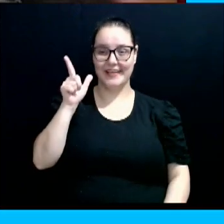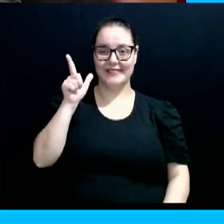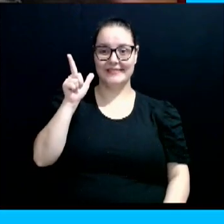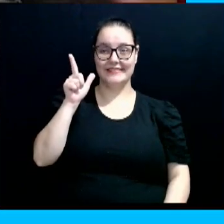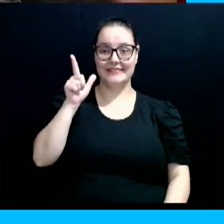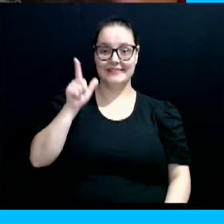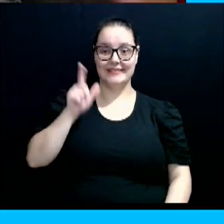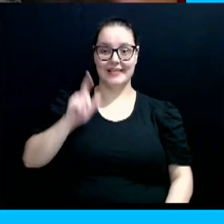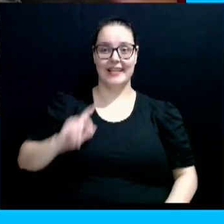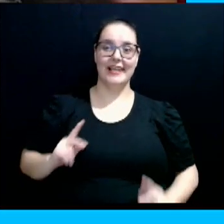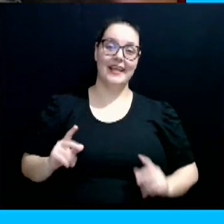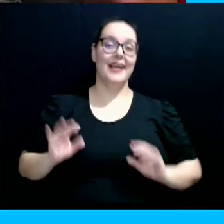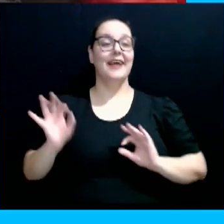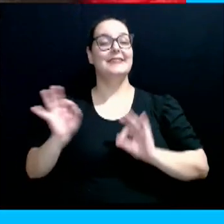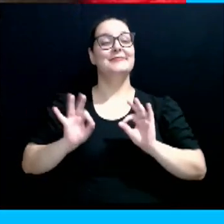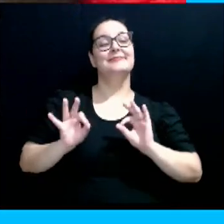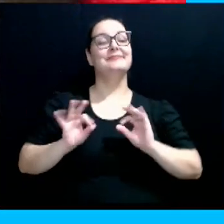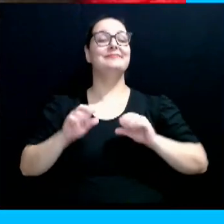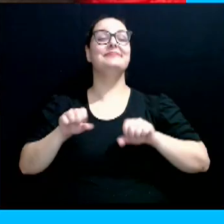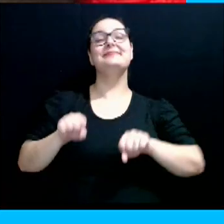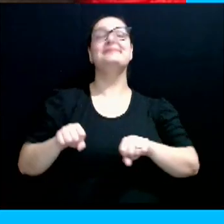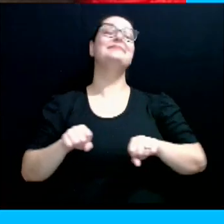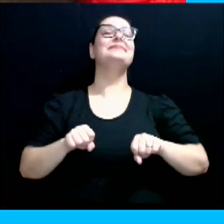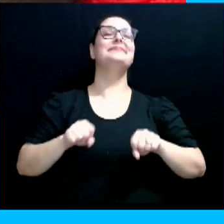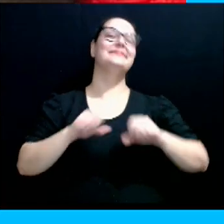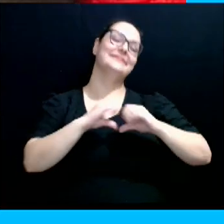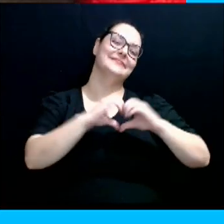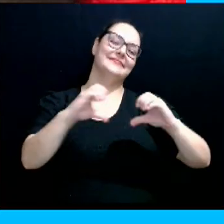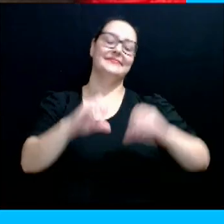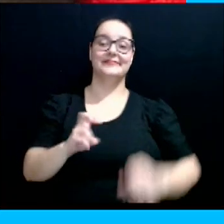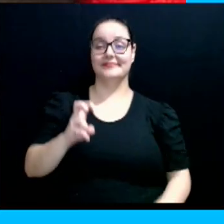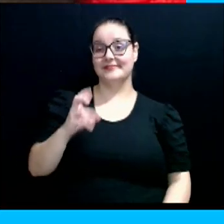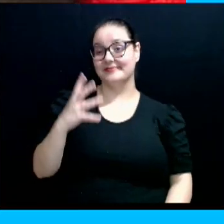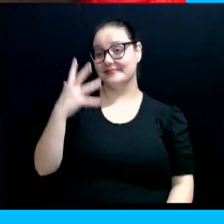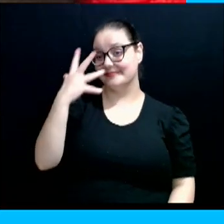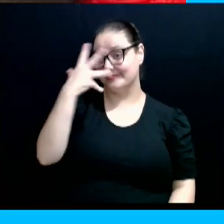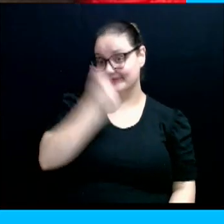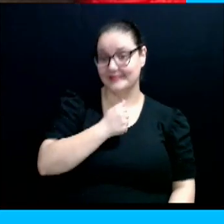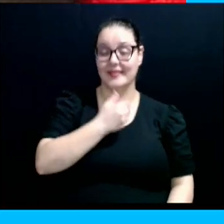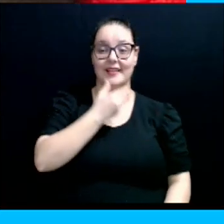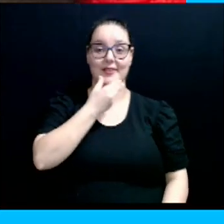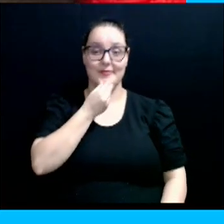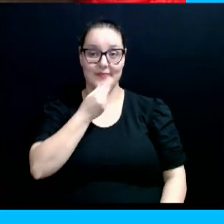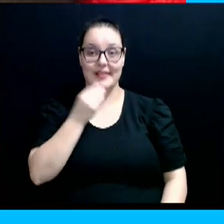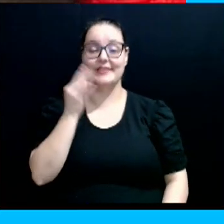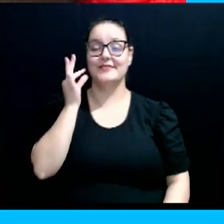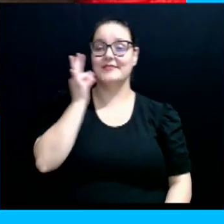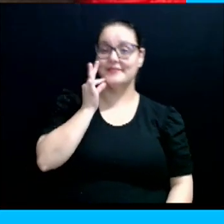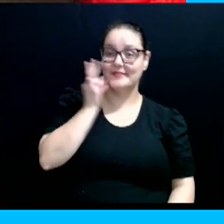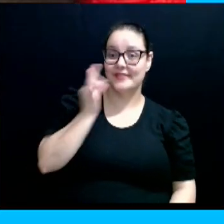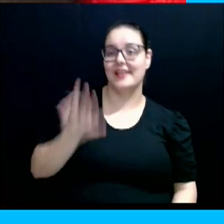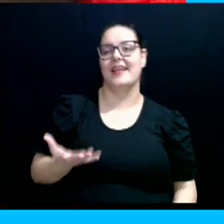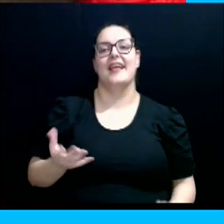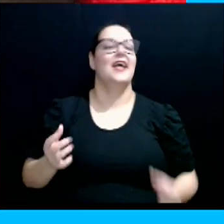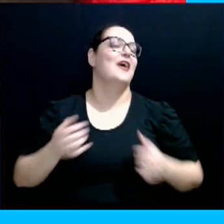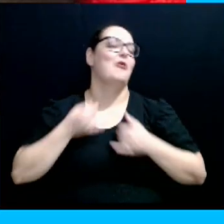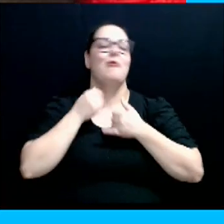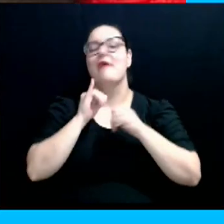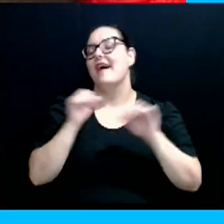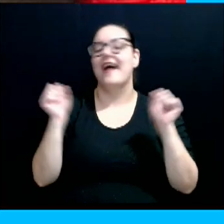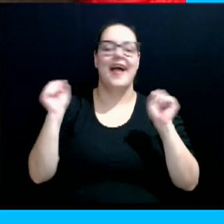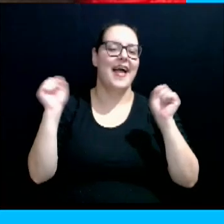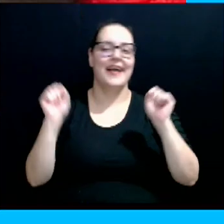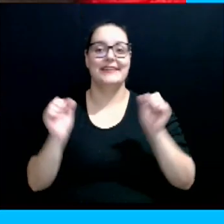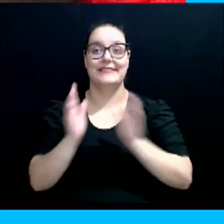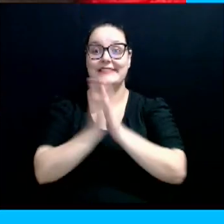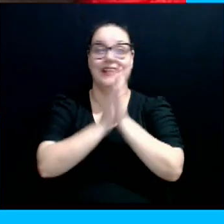seu coração. São 5 lindos gatinhos entre machos e fêmeas, cheios de energia esperando ansiosamente pela